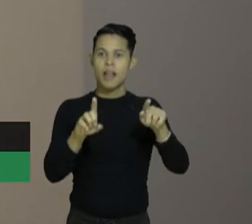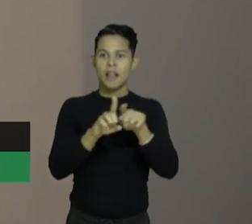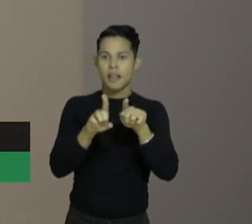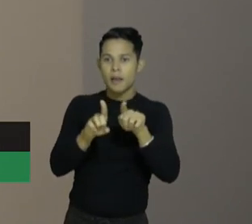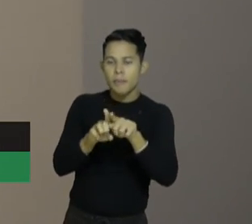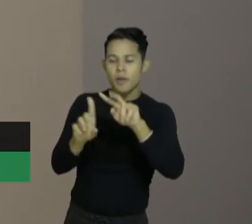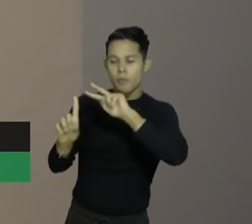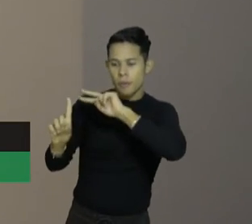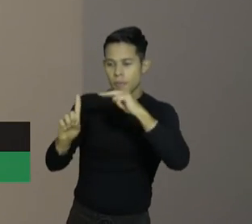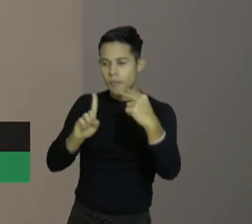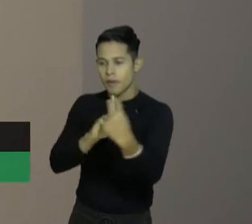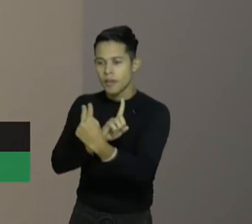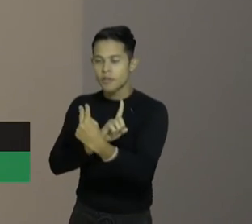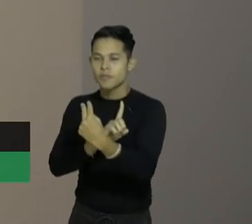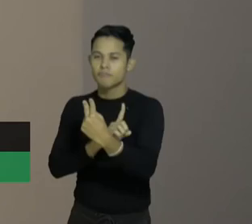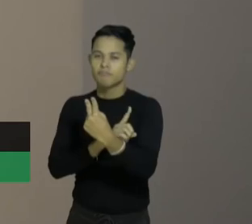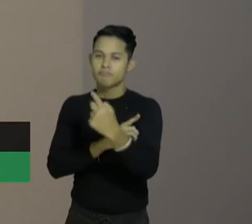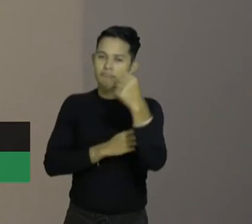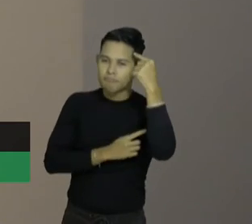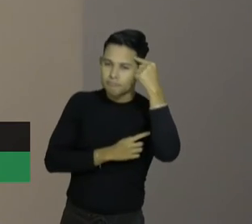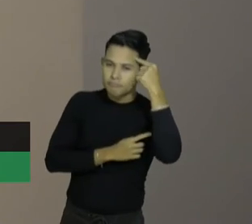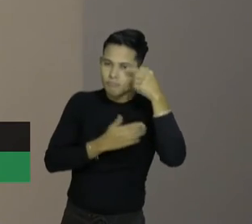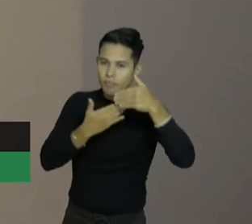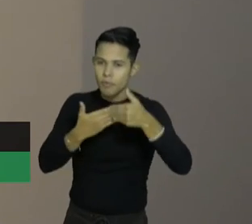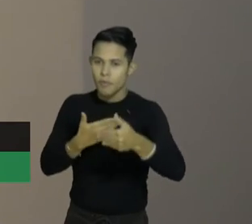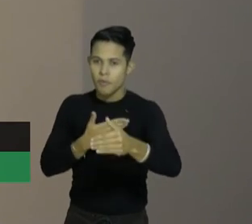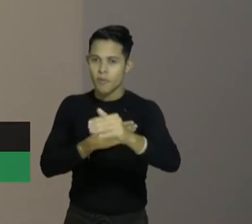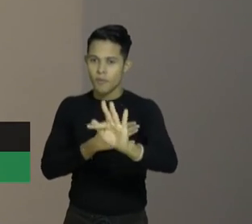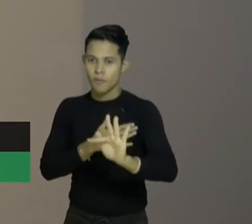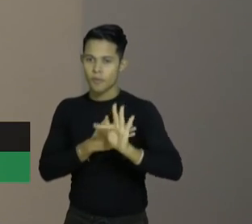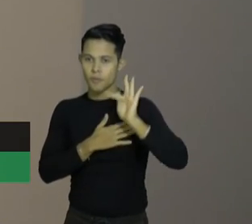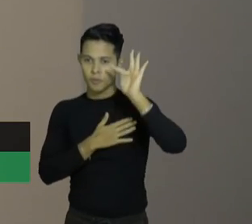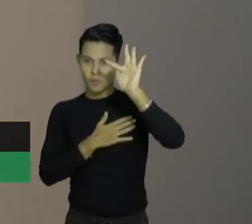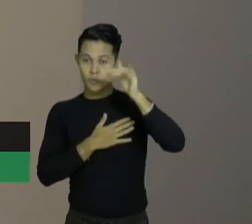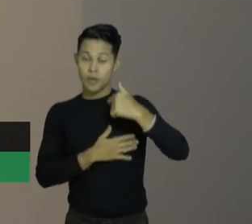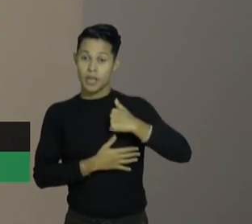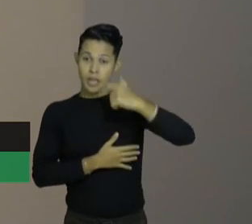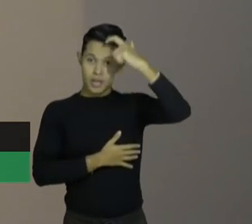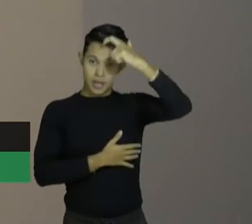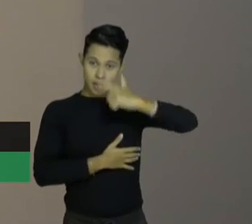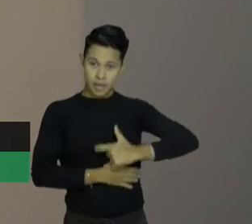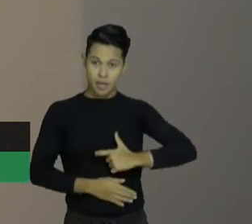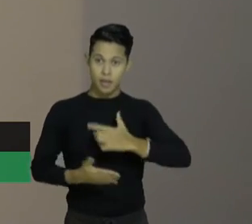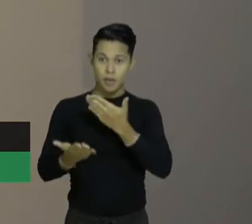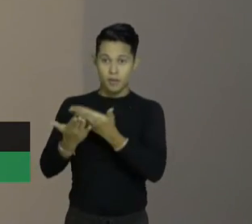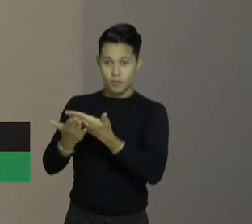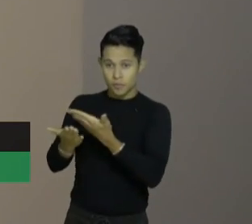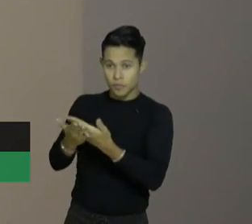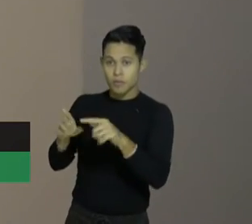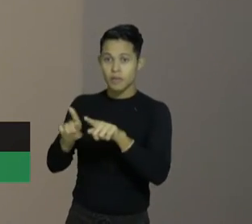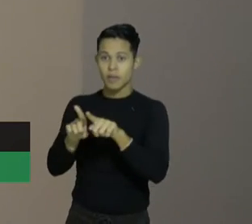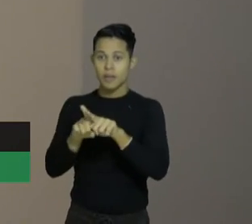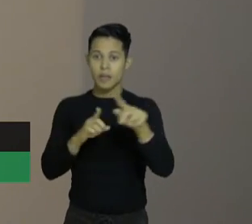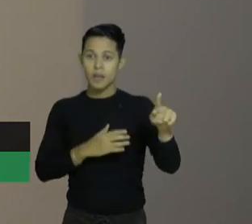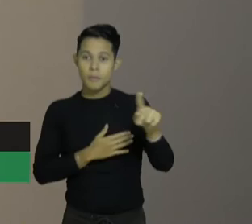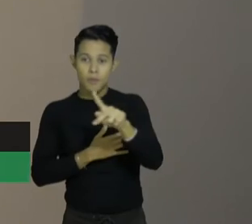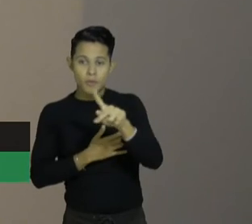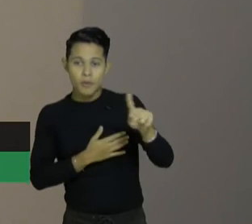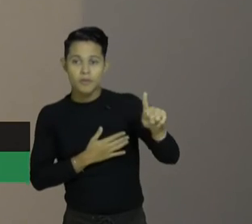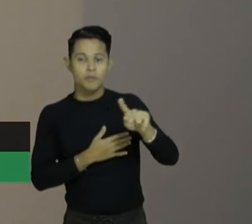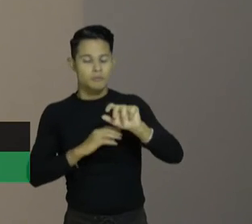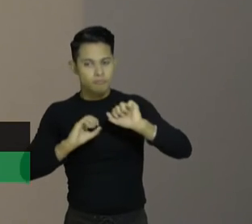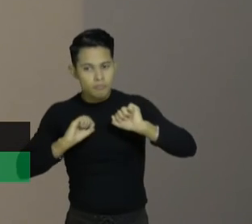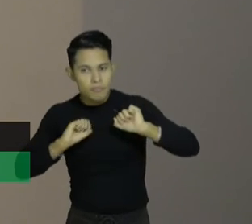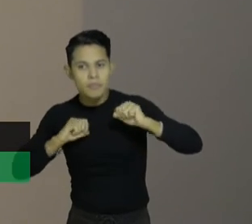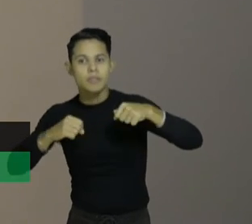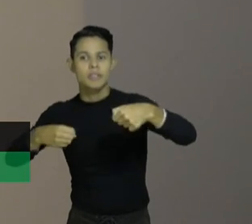cenários futuros então contextualizando eu sou um estudioso e um educador empenhado em compreender